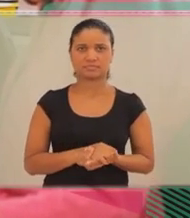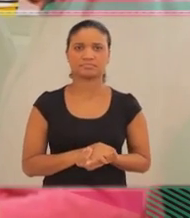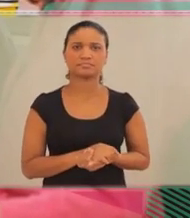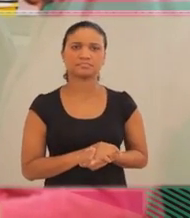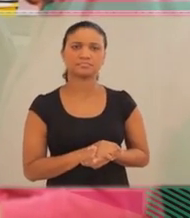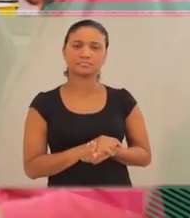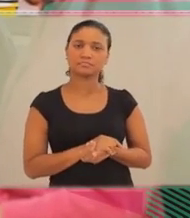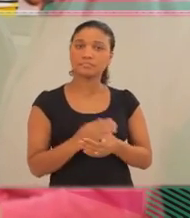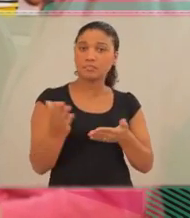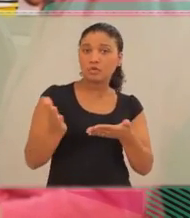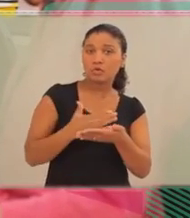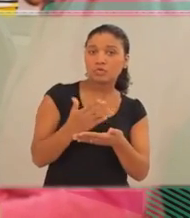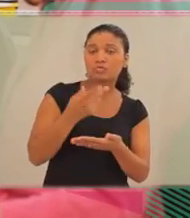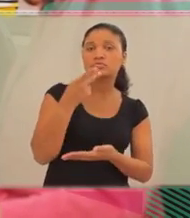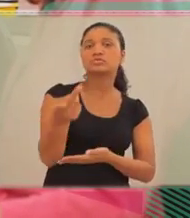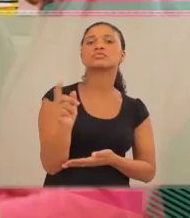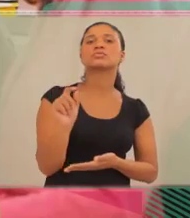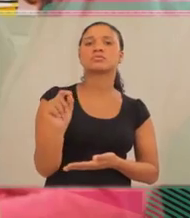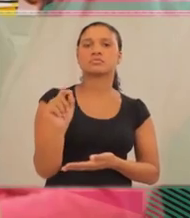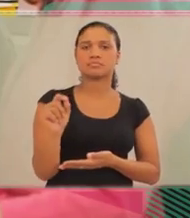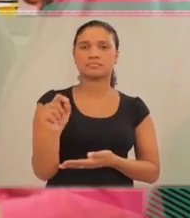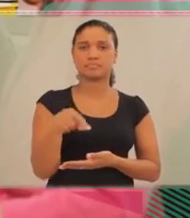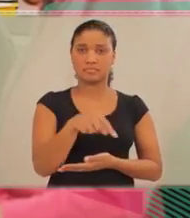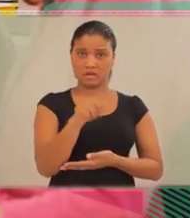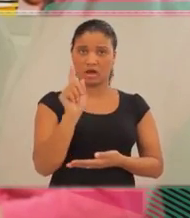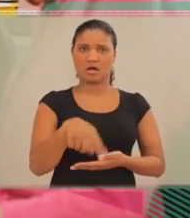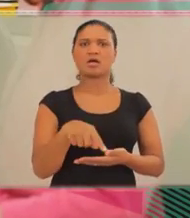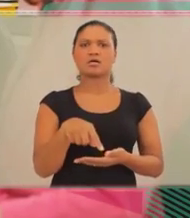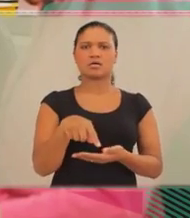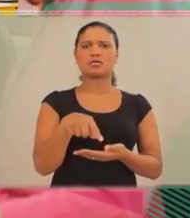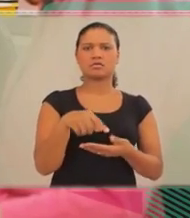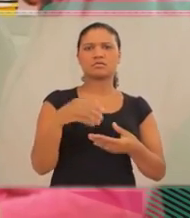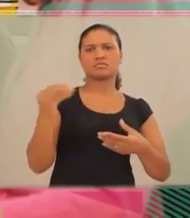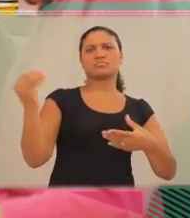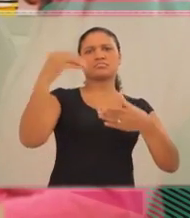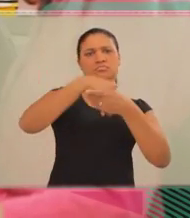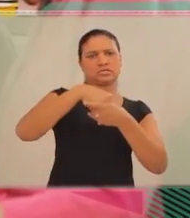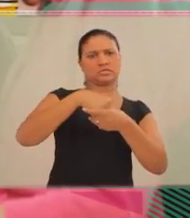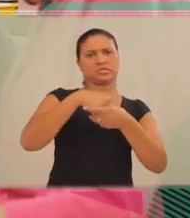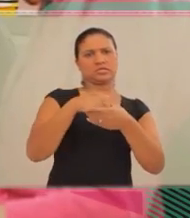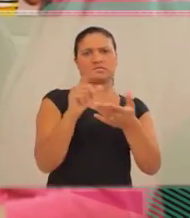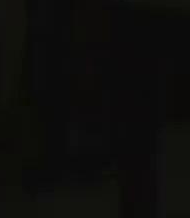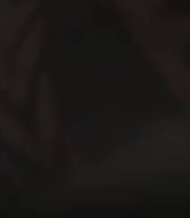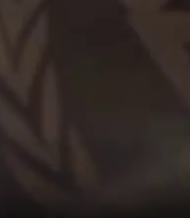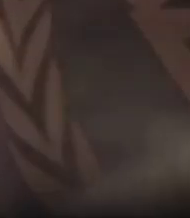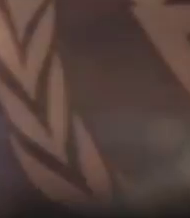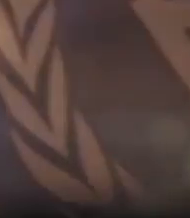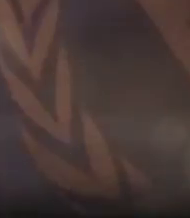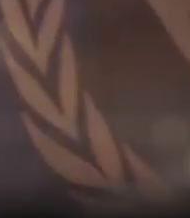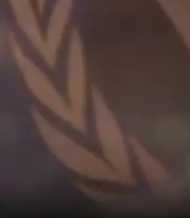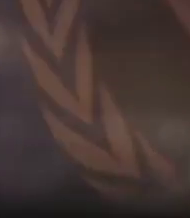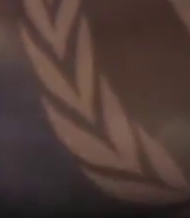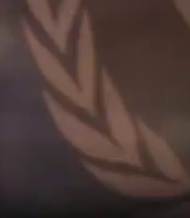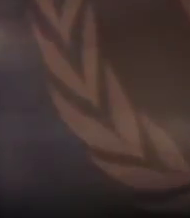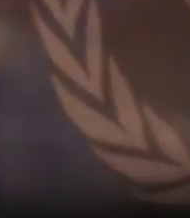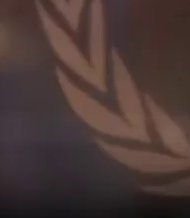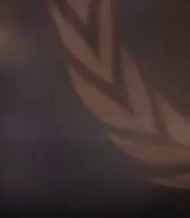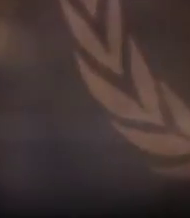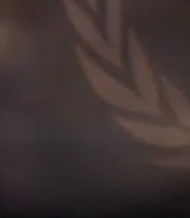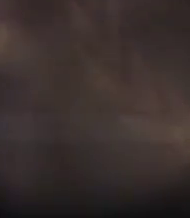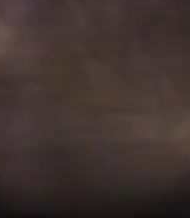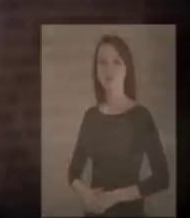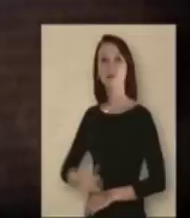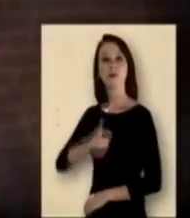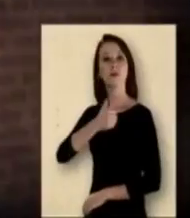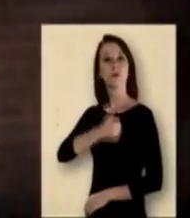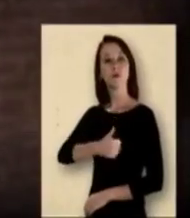Direitos das Pessoas com Deficiência da ONU, que foi ratificada no Brasil com uma equivalência de emenda constitucional. Sobre imagem de cartazes e